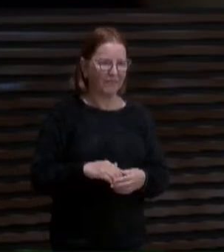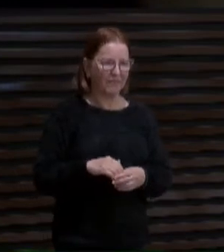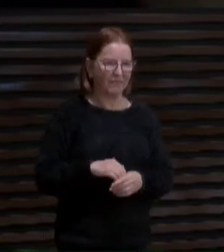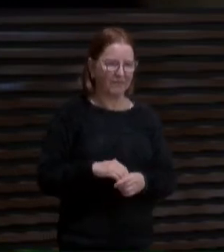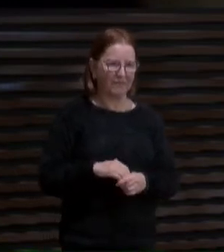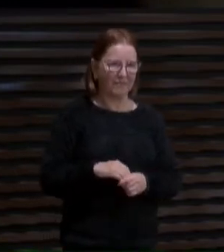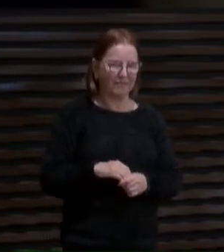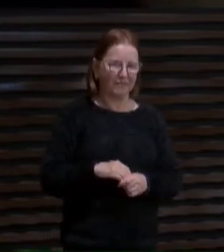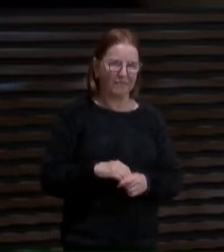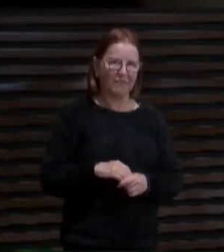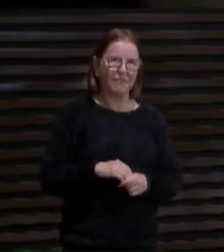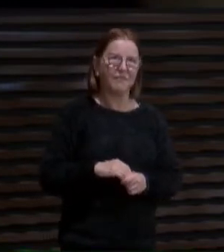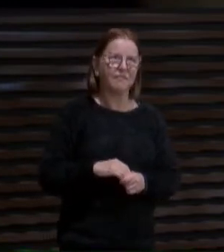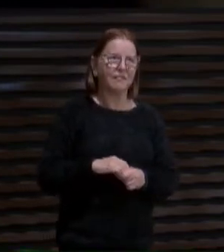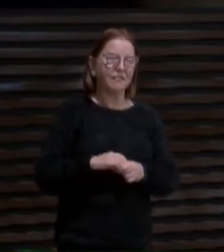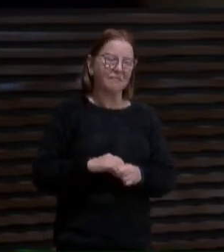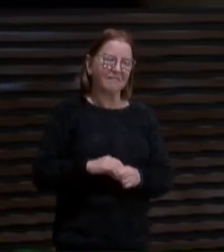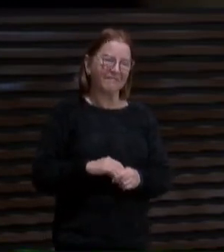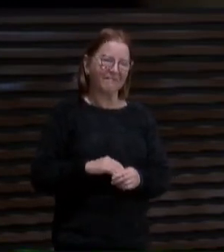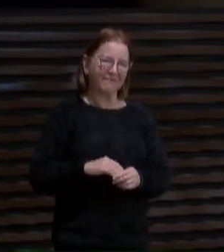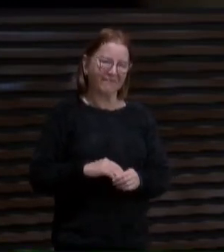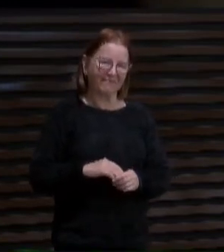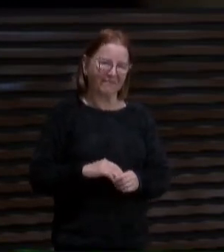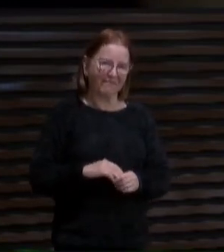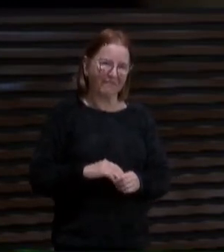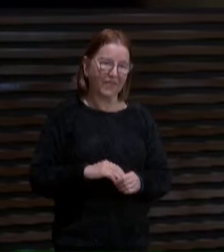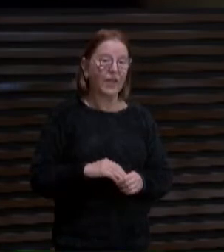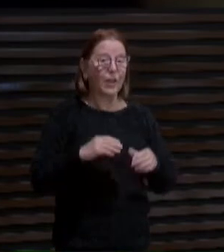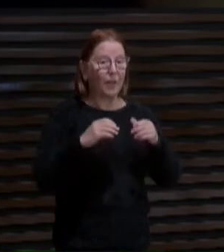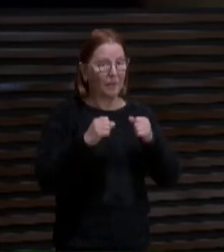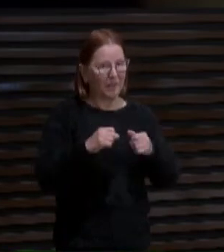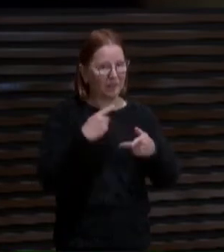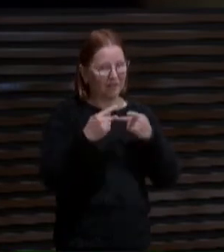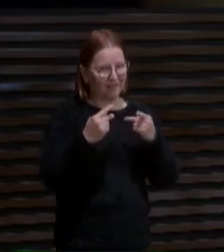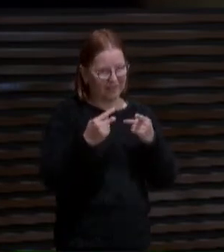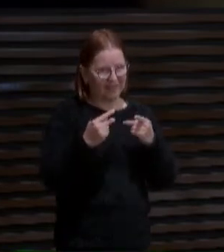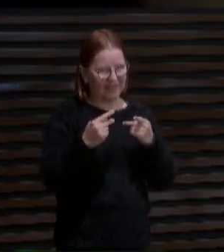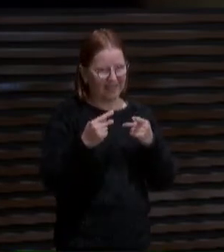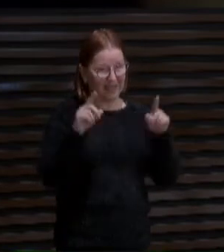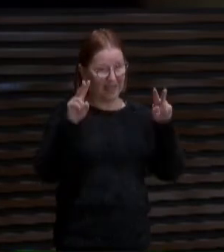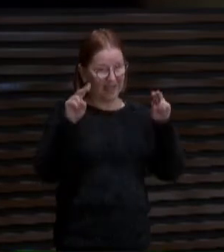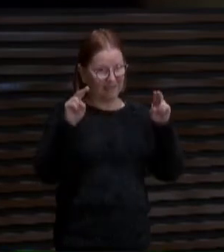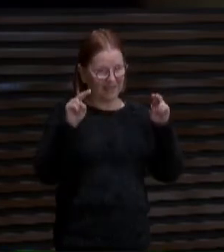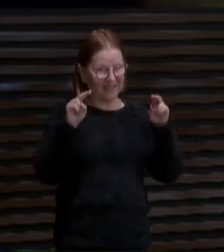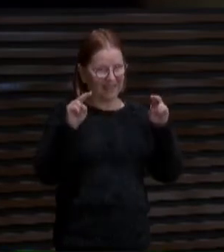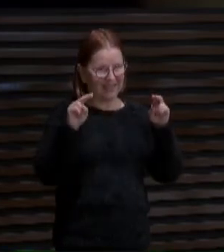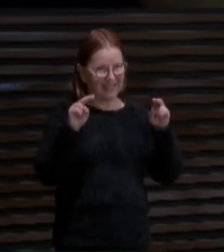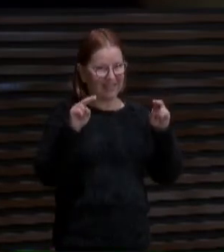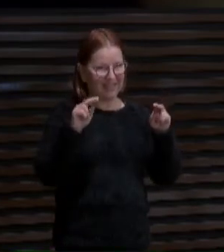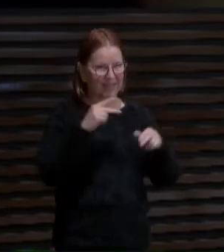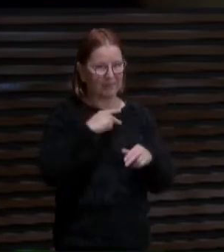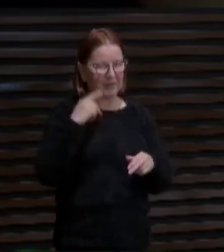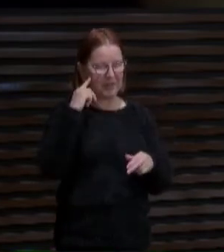eu gosto daquela expressão que o pastor gleno zonza anos atrás aqui o mesmo sol que amolece a cera